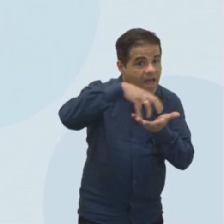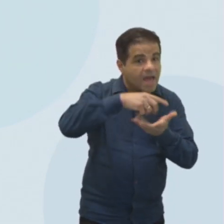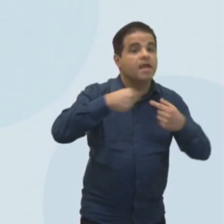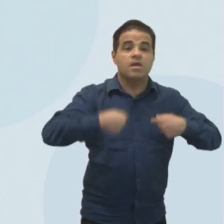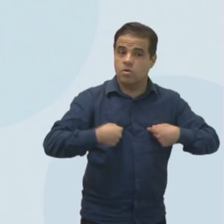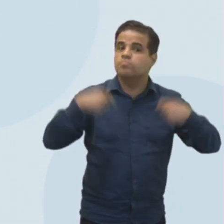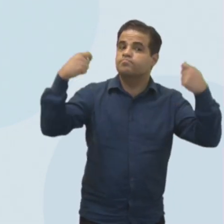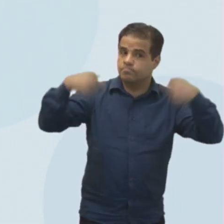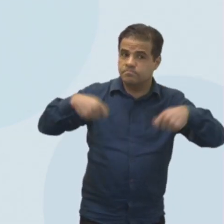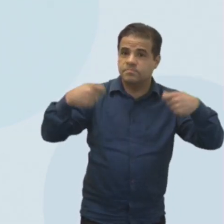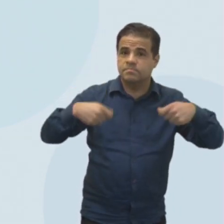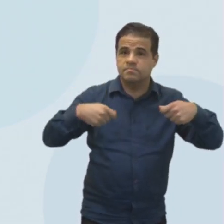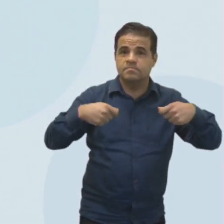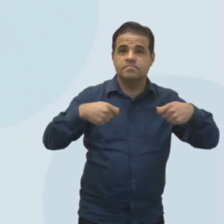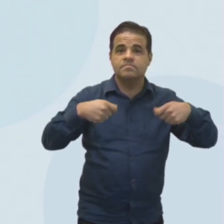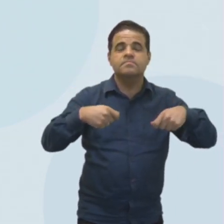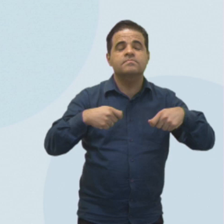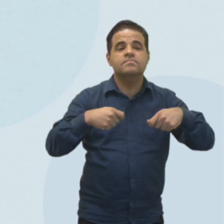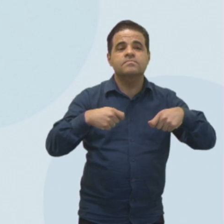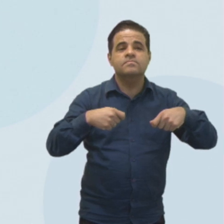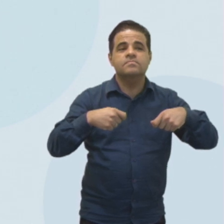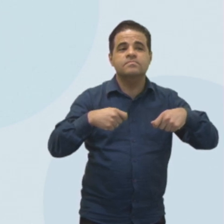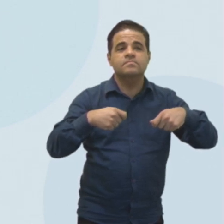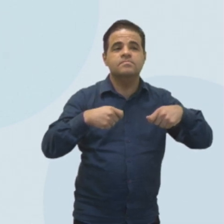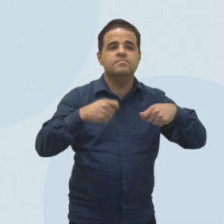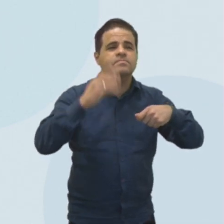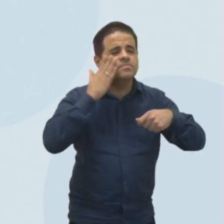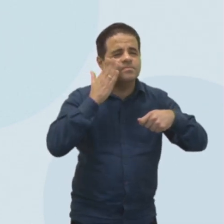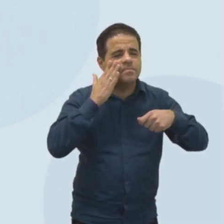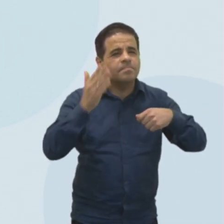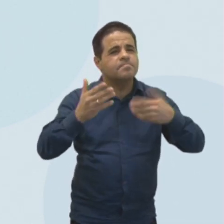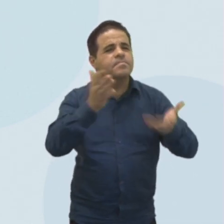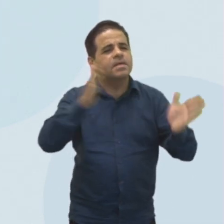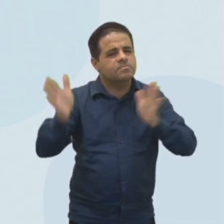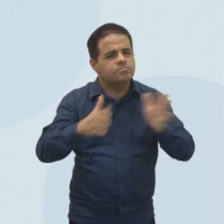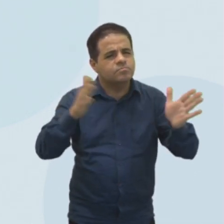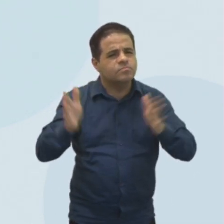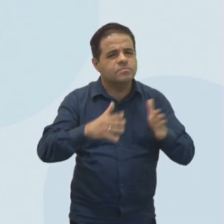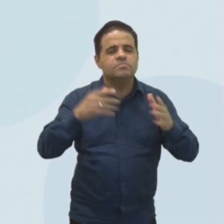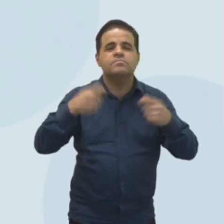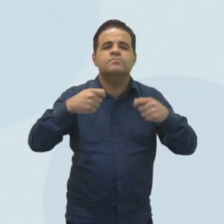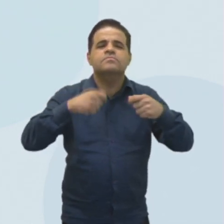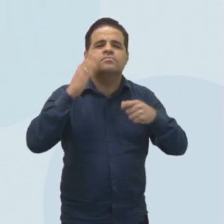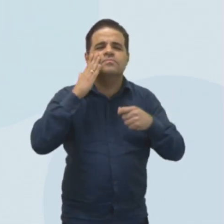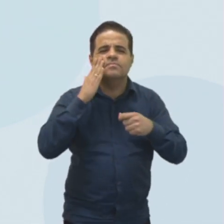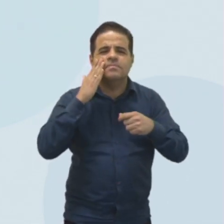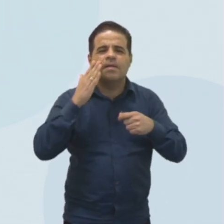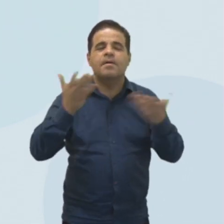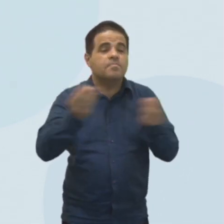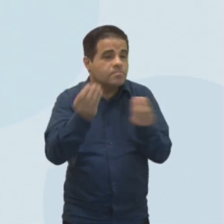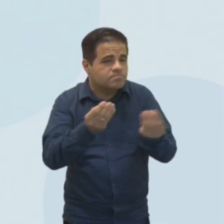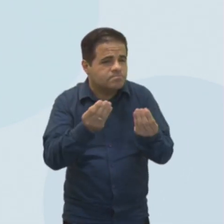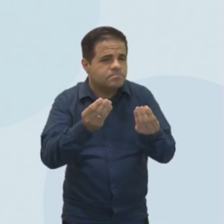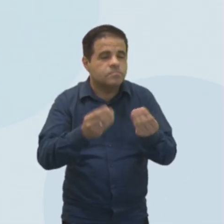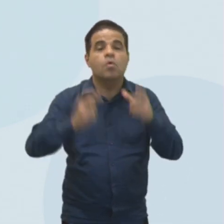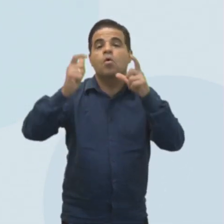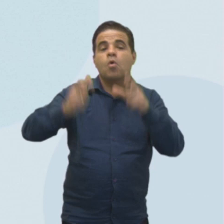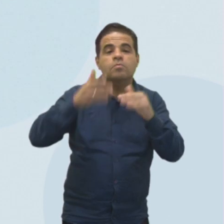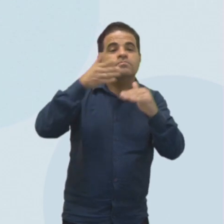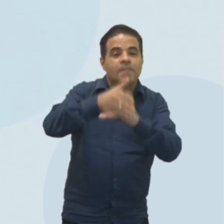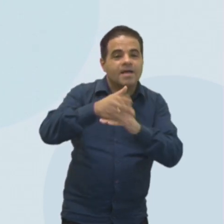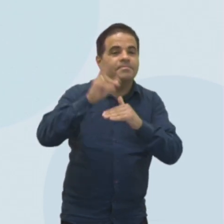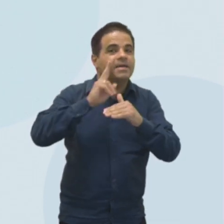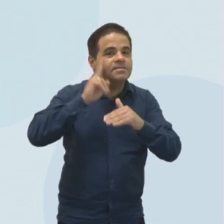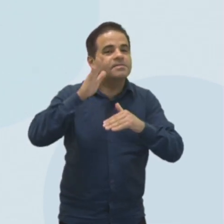preciso saber quantas pessoas estão envolvidas nessa produção. Estão envolvidas. Onde se passa a